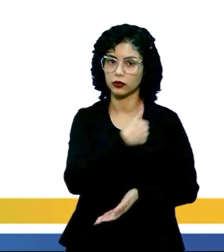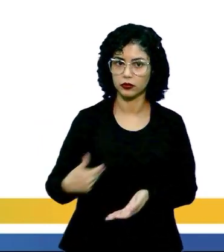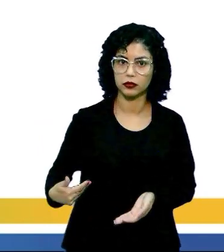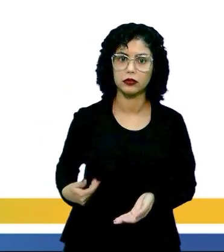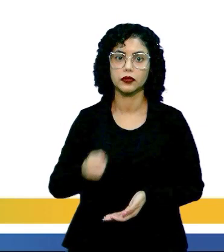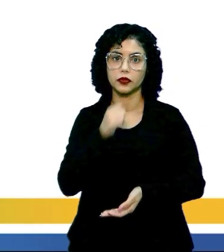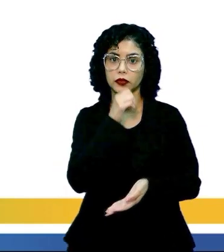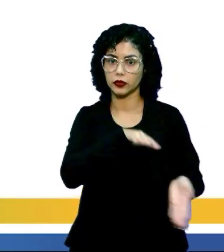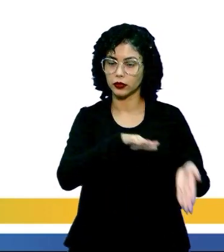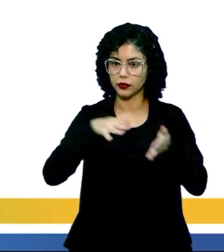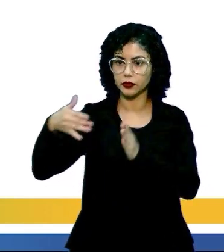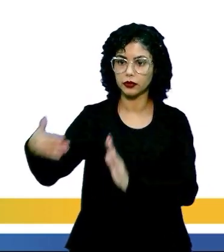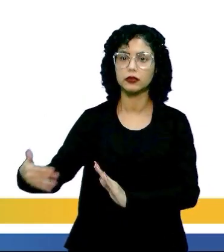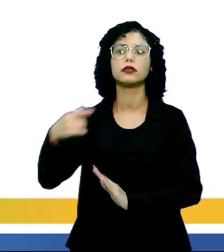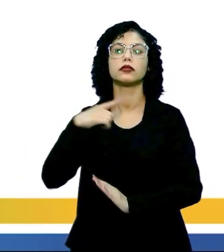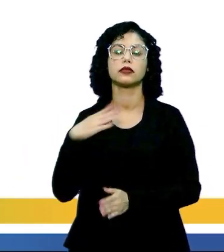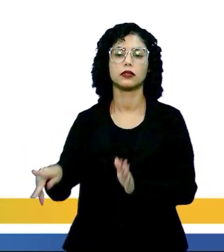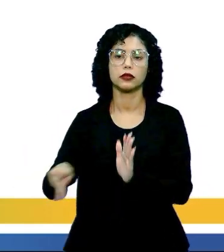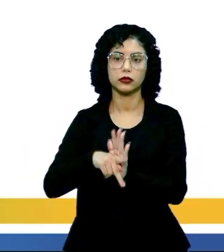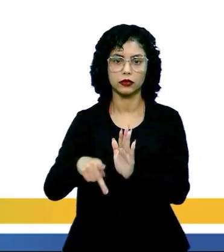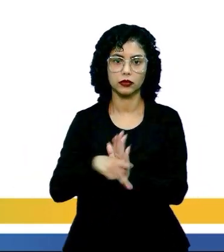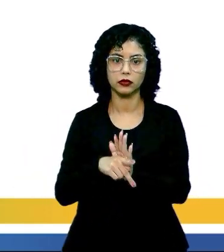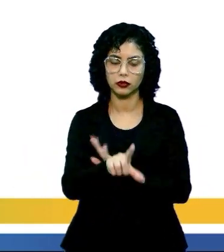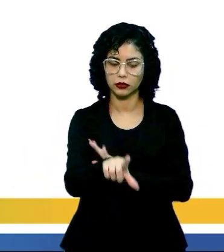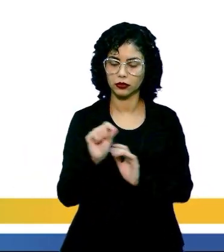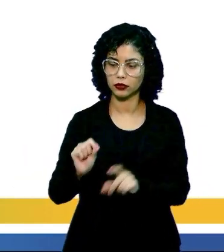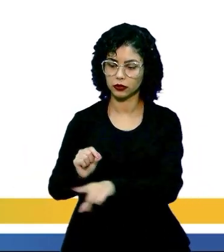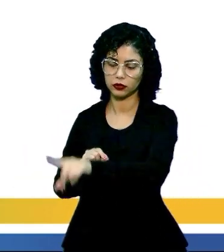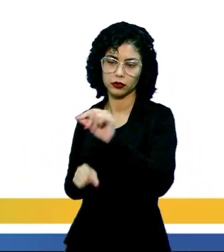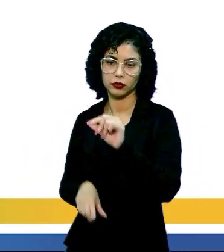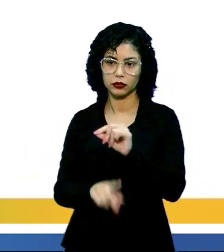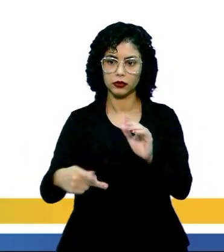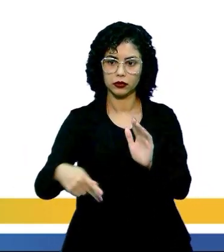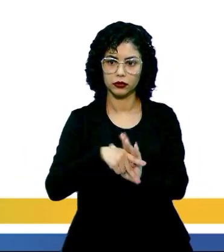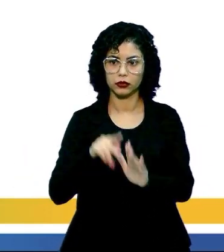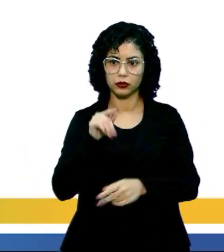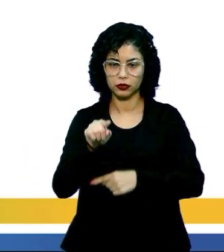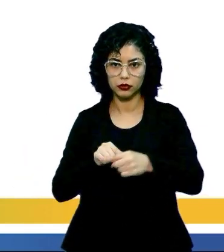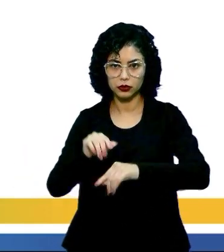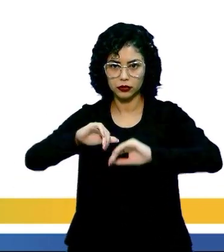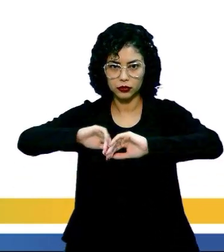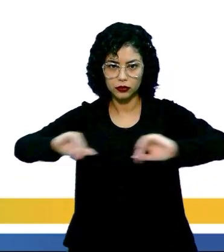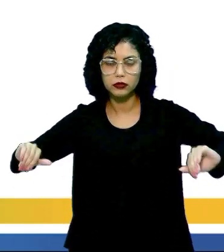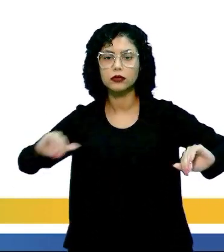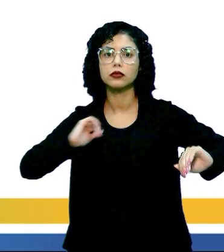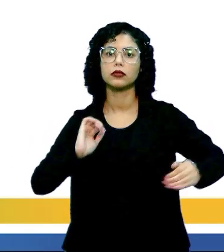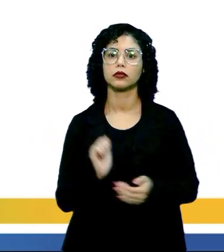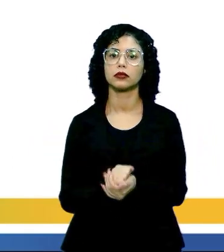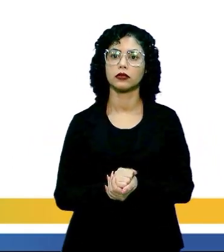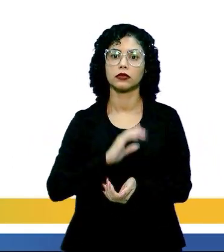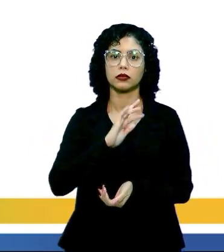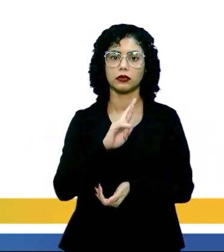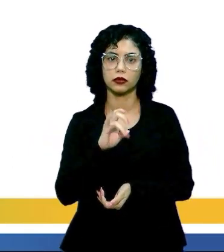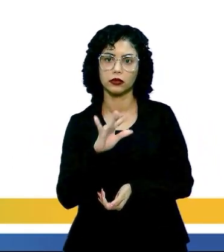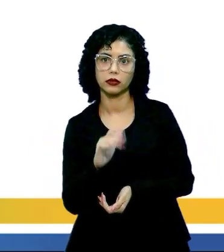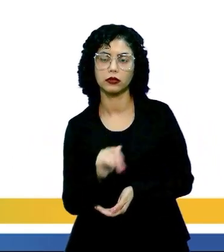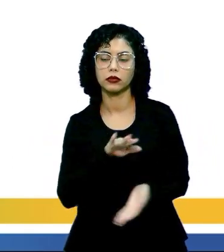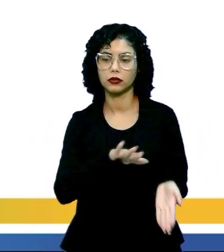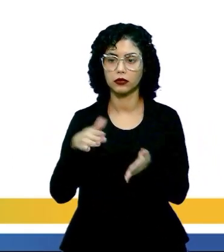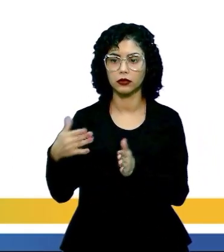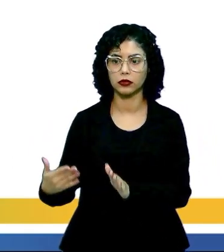da república, eles vão determinar alguns cargos públicos, dividido, né, esse cônsul, e a partir desse momento